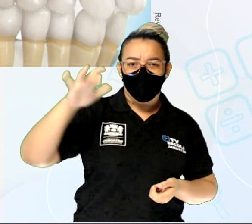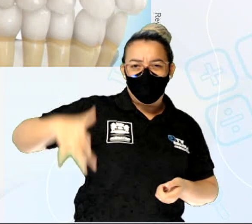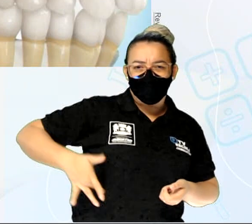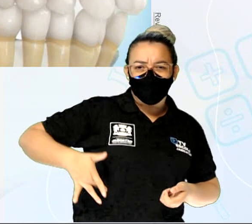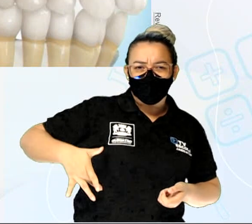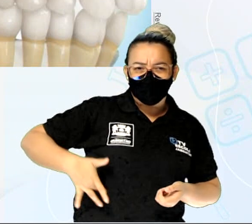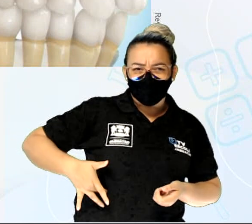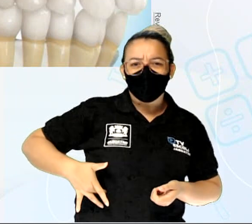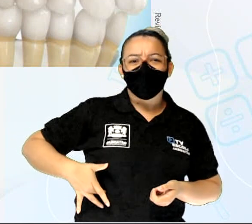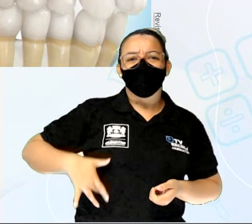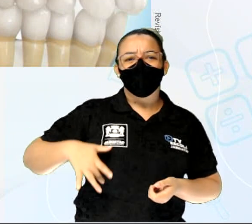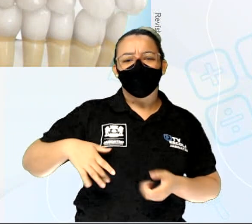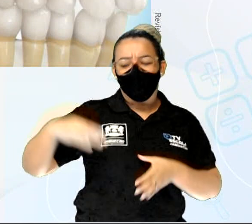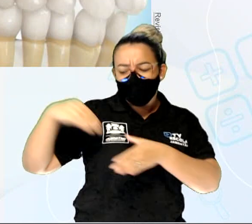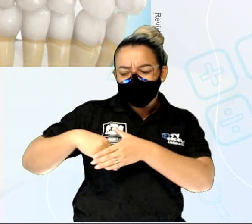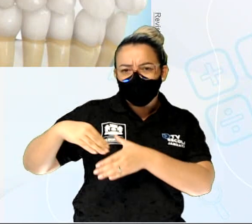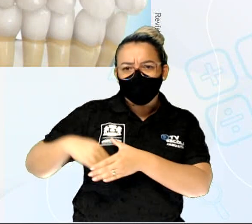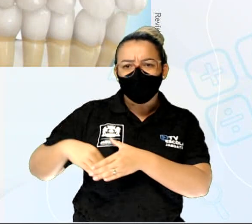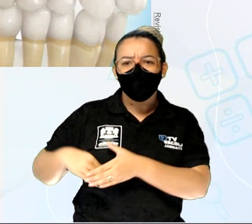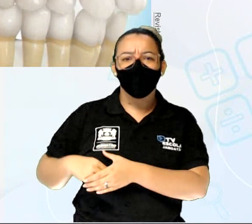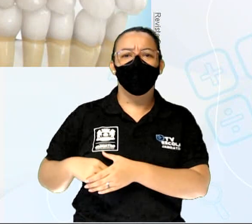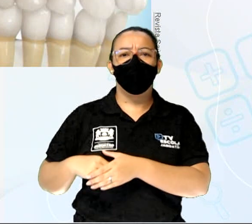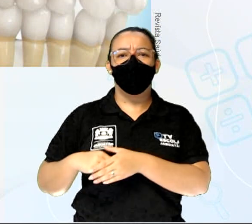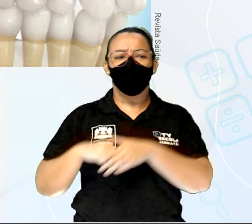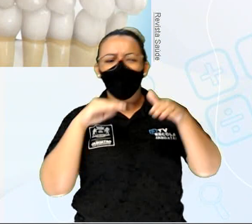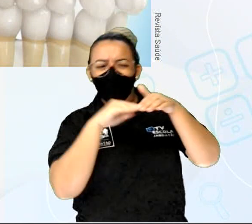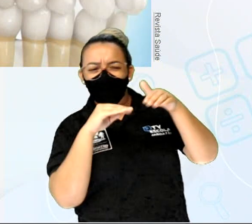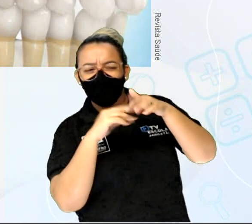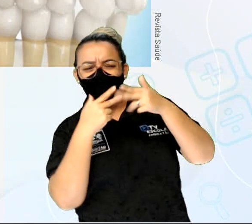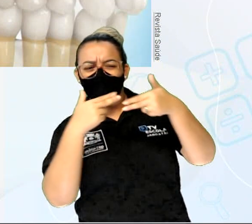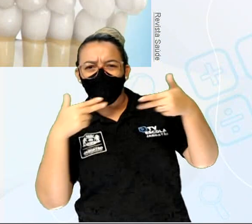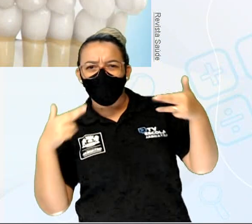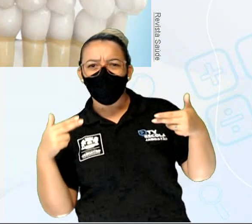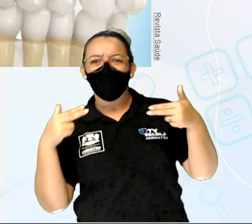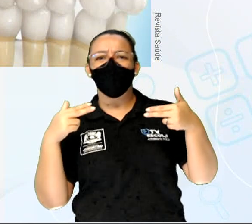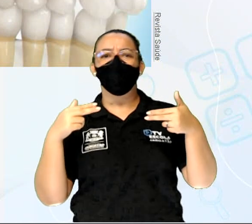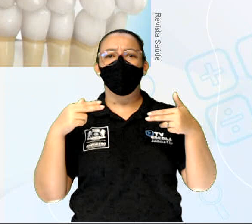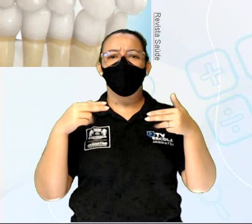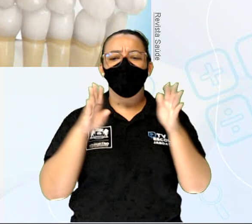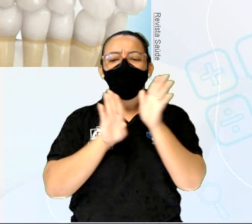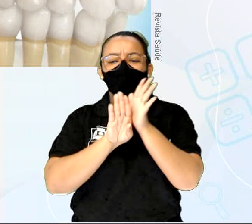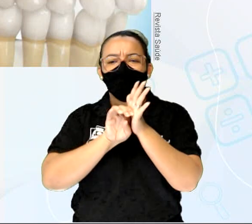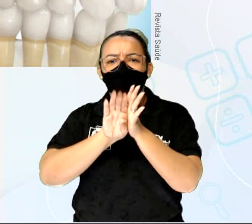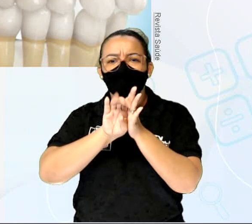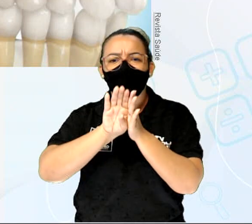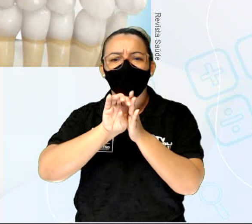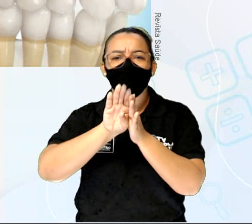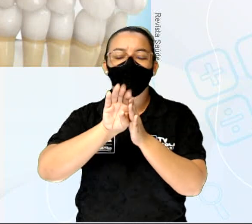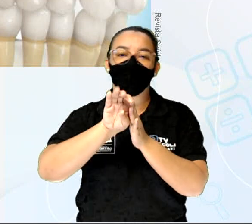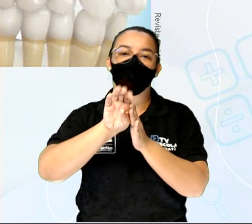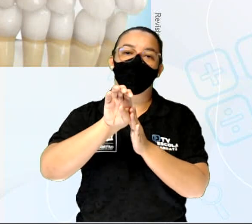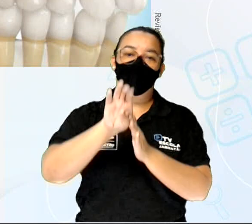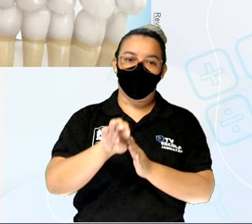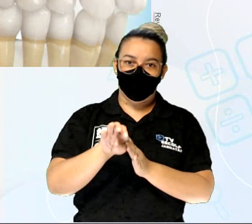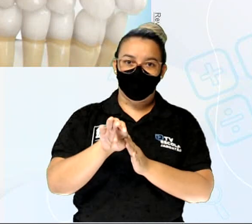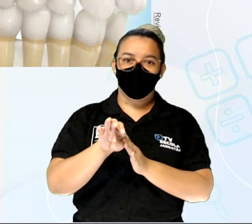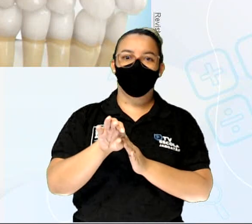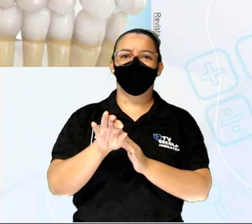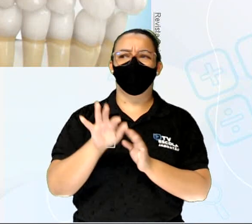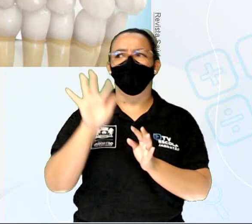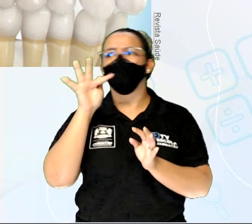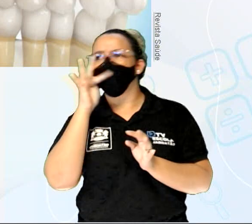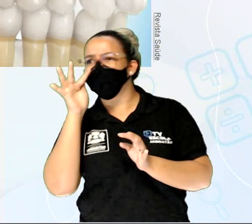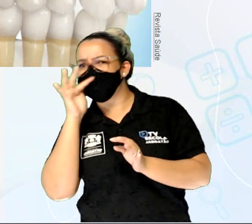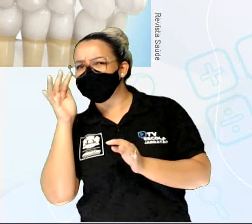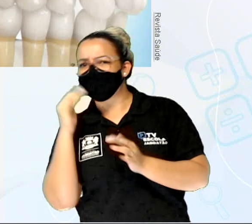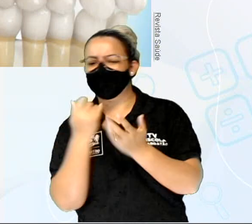Ele servia para guardar bactérias úteis para a degradação de plantas e vegetais que os